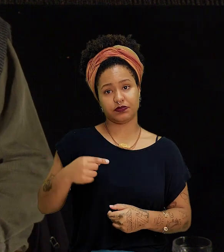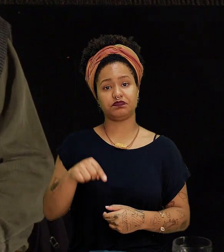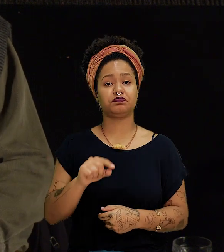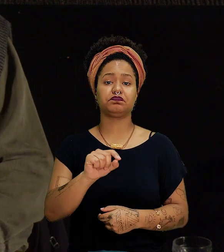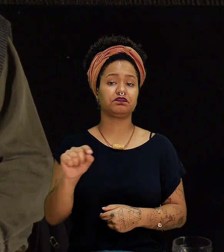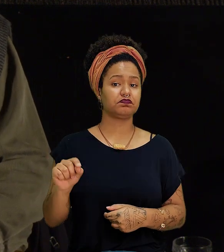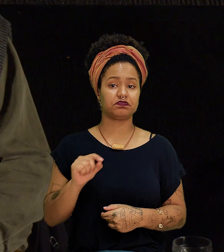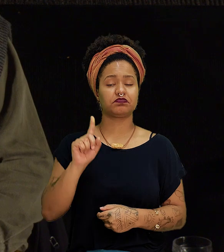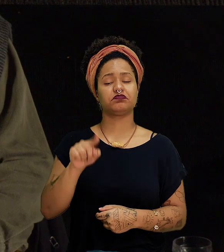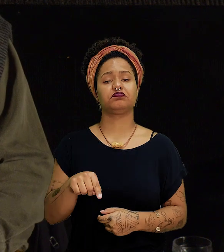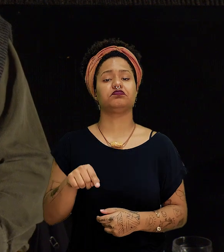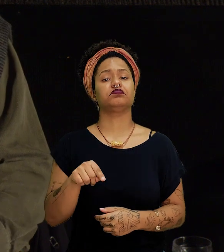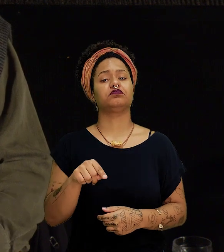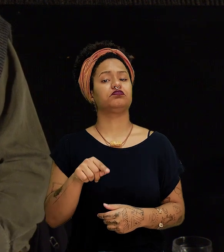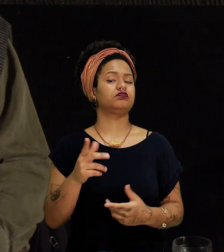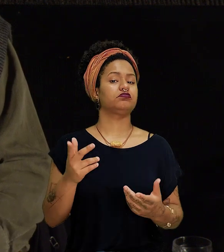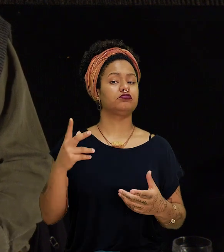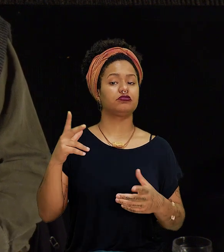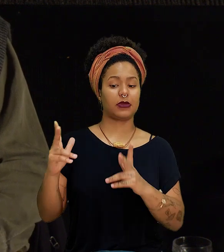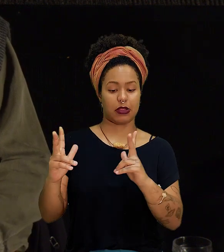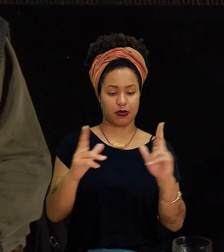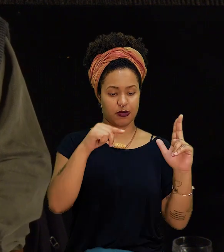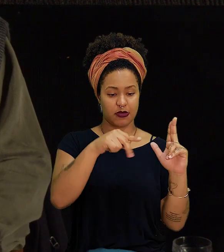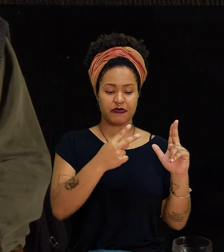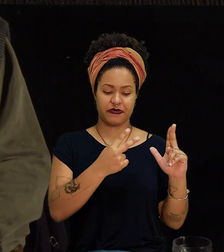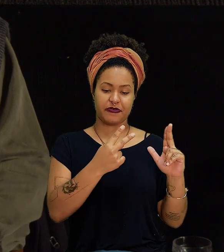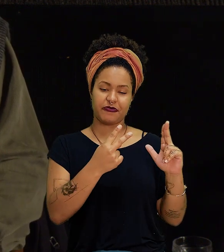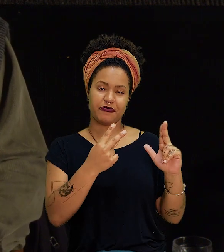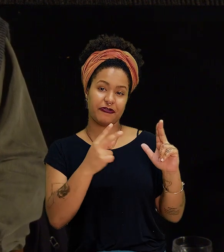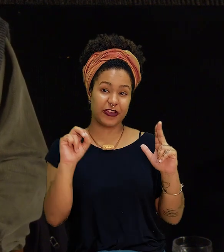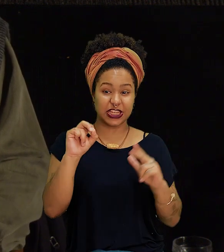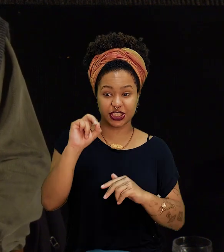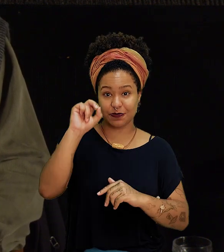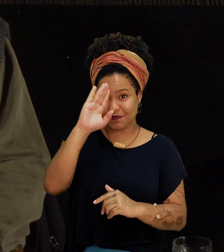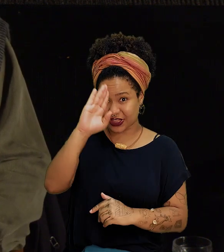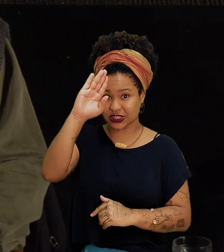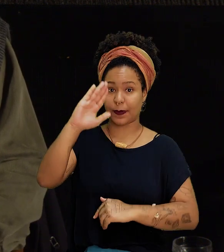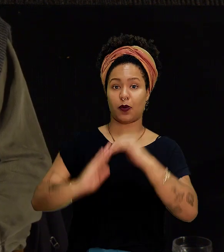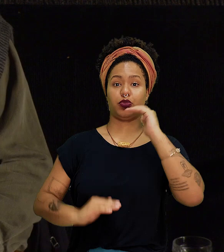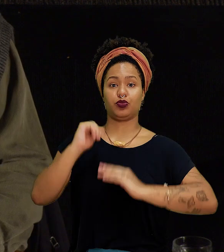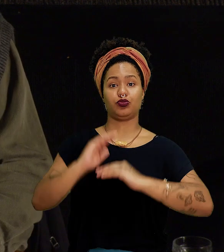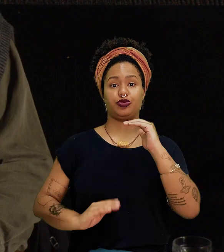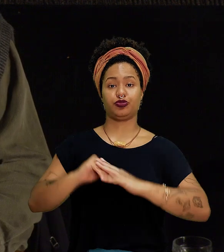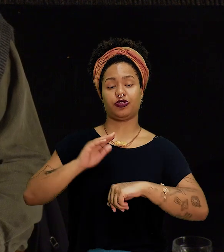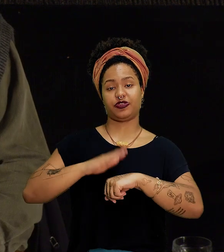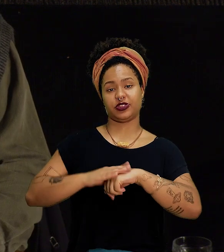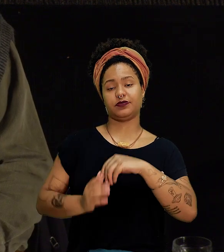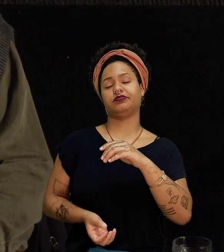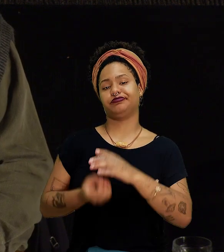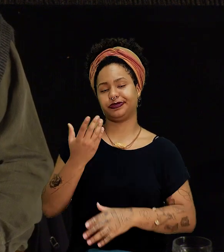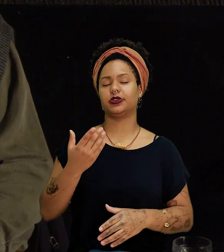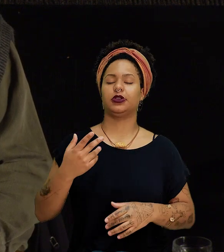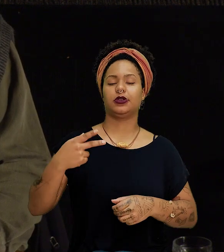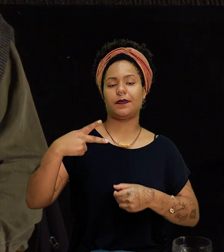presente, pelo menos, nesse recorte das 20 principais produtoras de petróleo